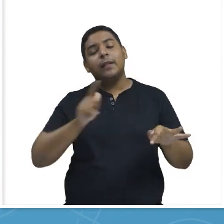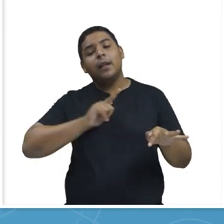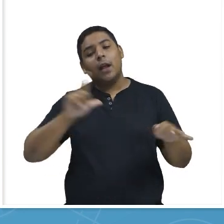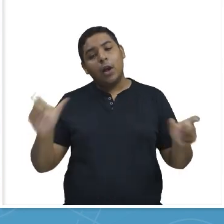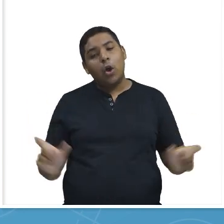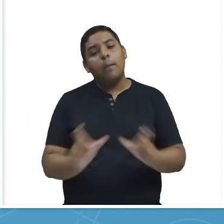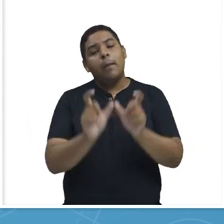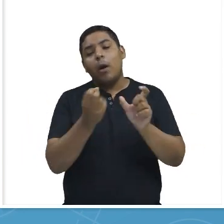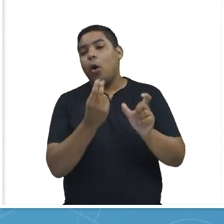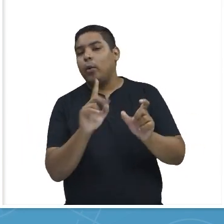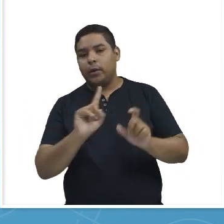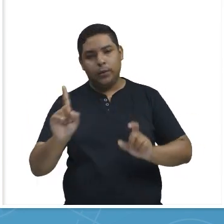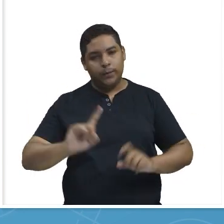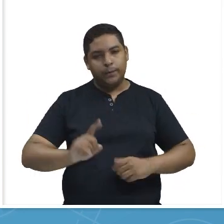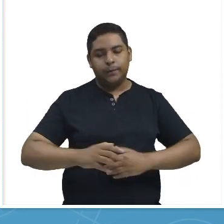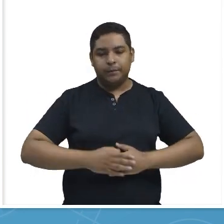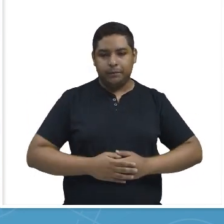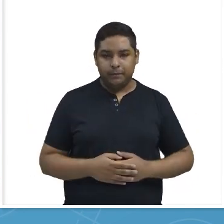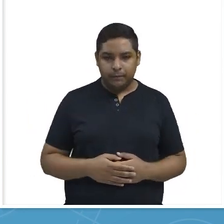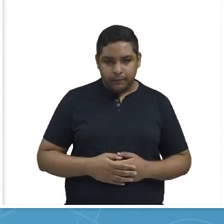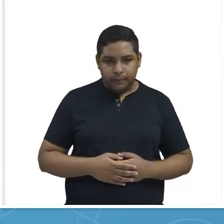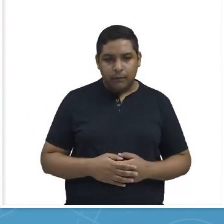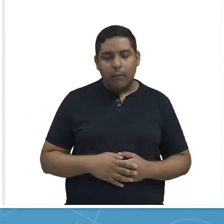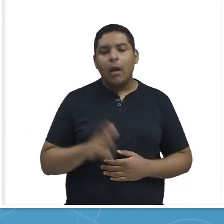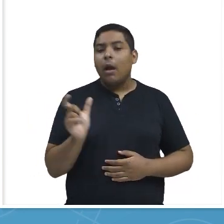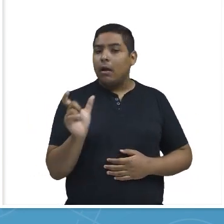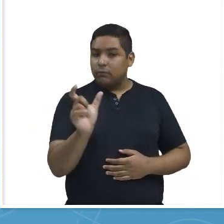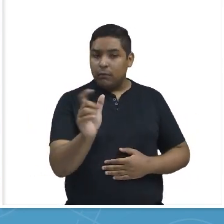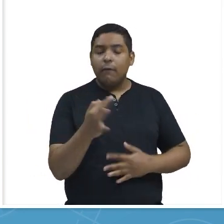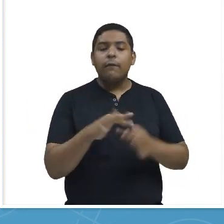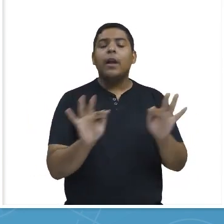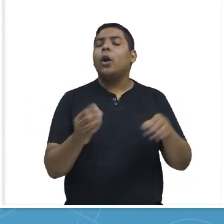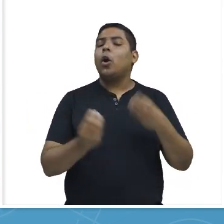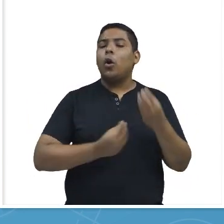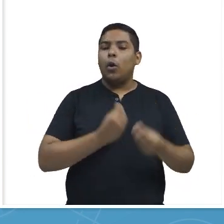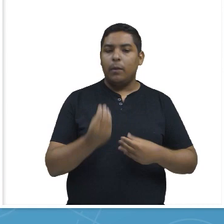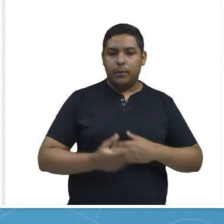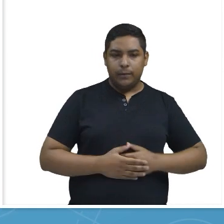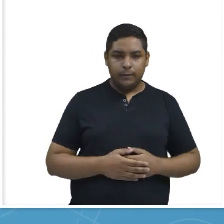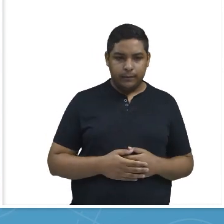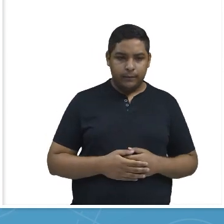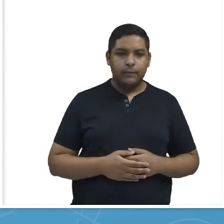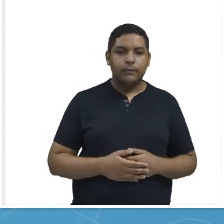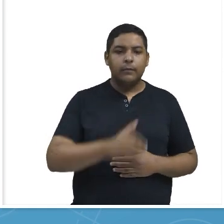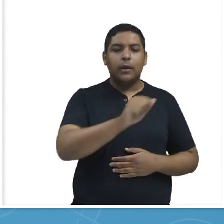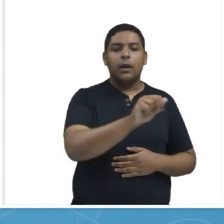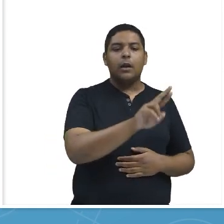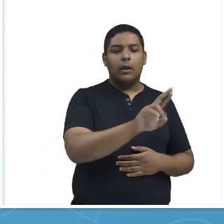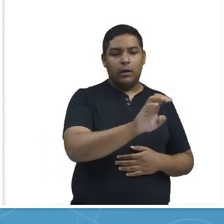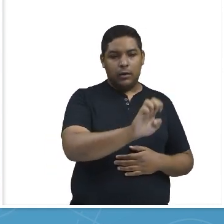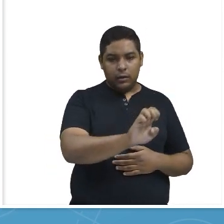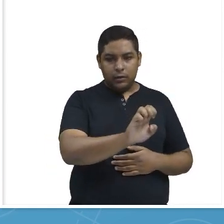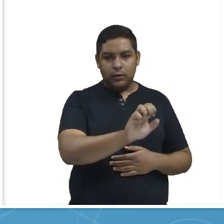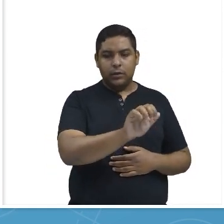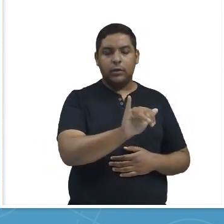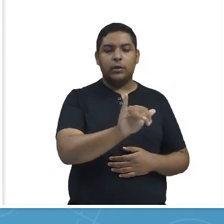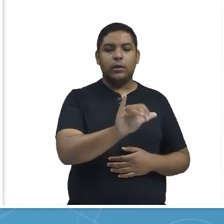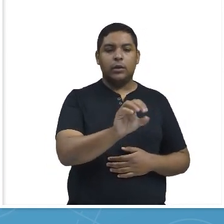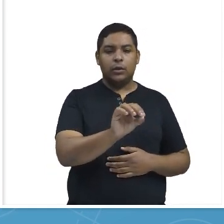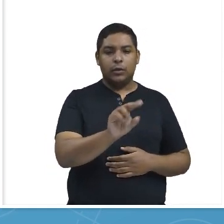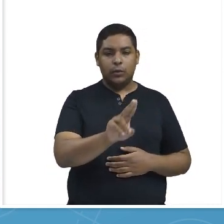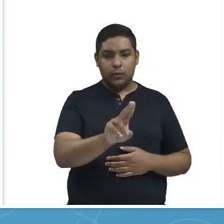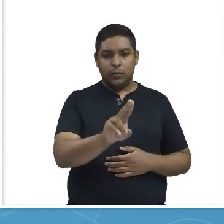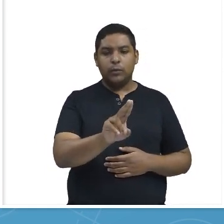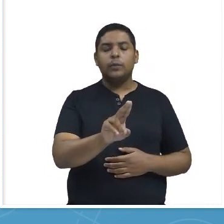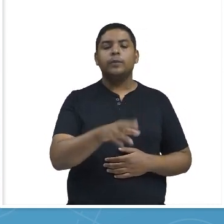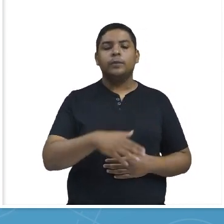tá? Nesse caso aí, como é que ficou essa frase de exemplo? O verbo to be é o are, seguido do